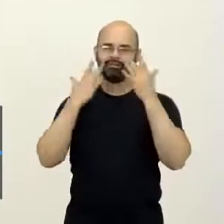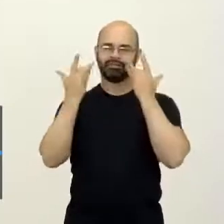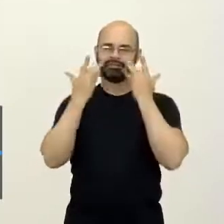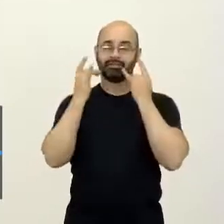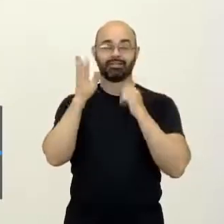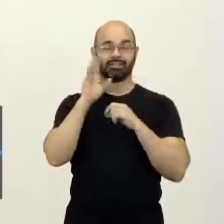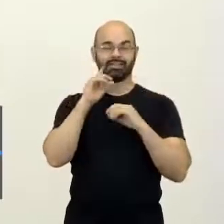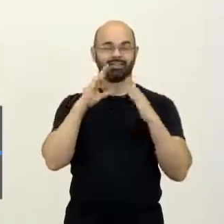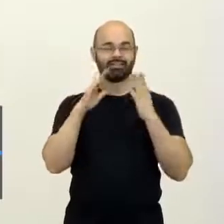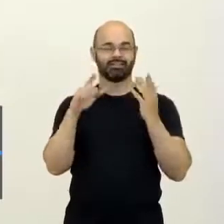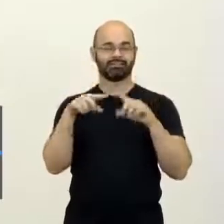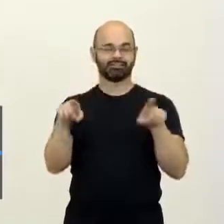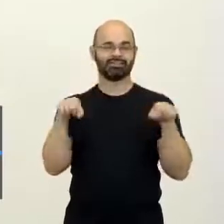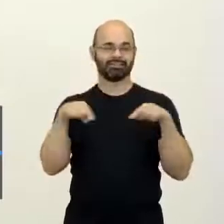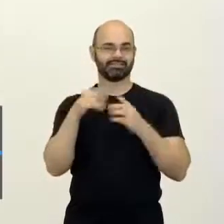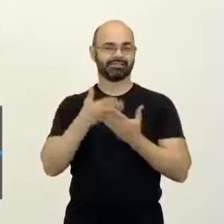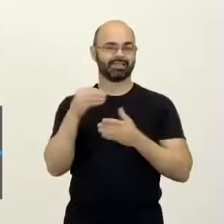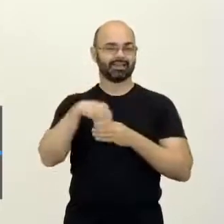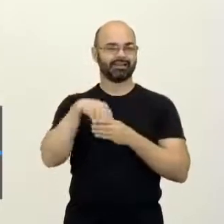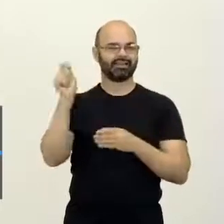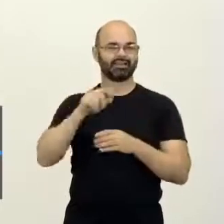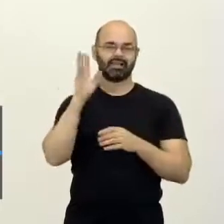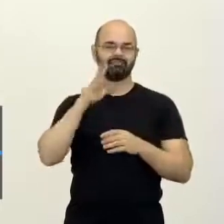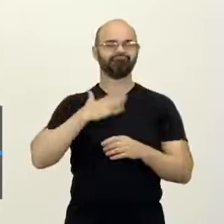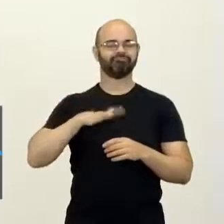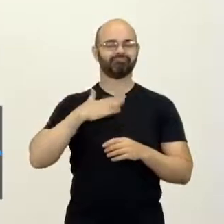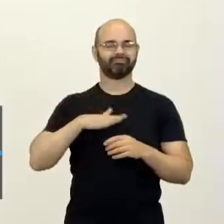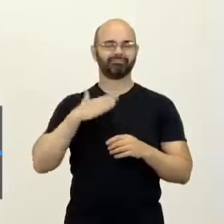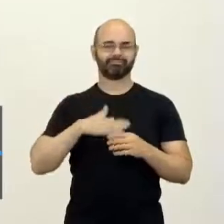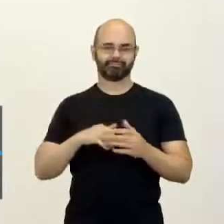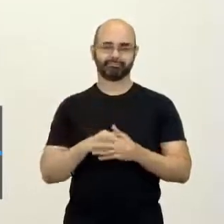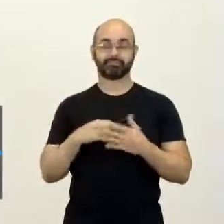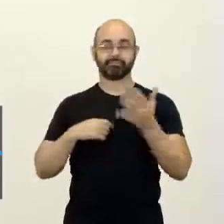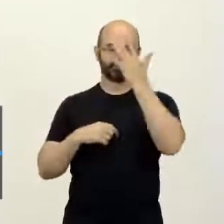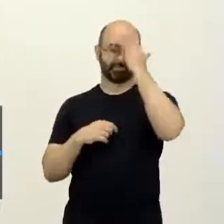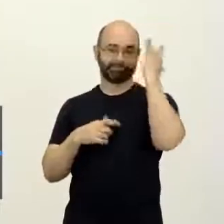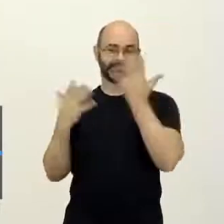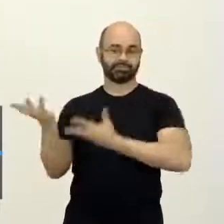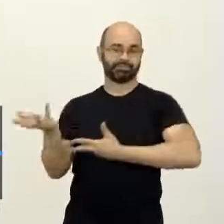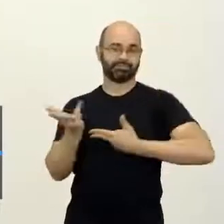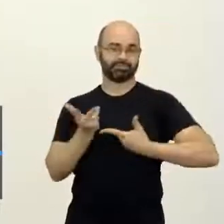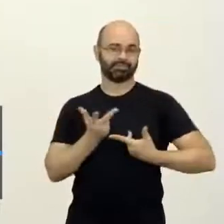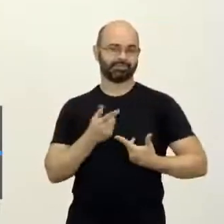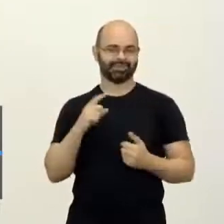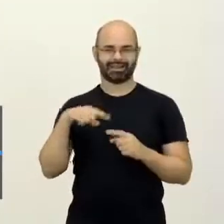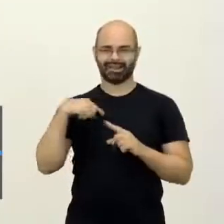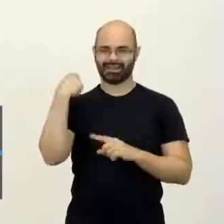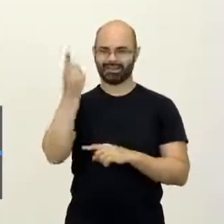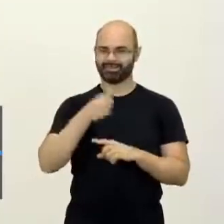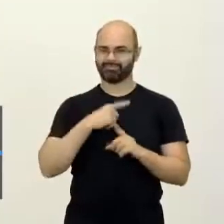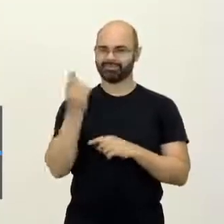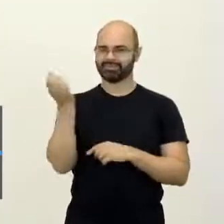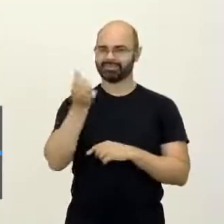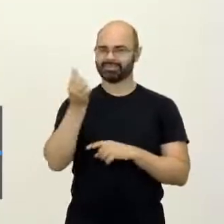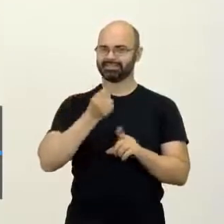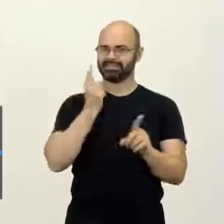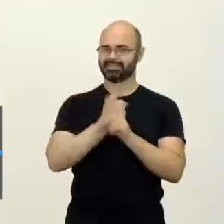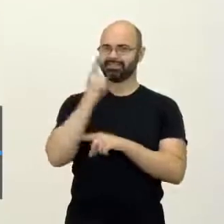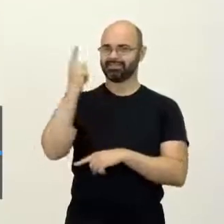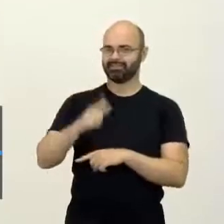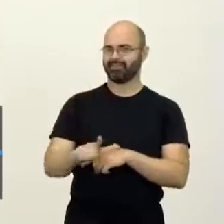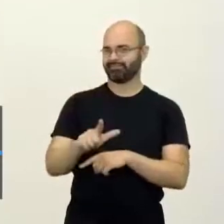super tranquilo. O professor Anderson vai ler a habilidade, vai chamar o nosso convidado e a gente se vê na sexta-feira que